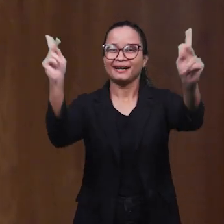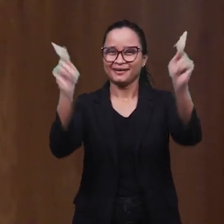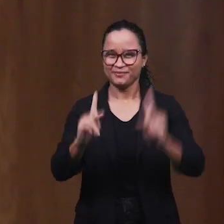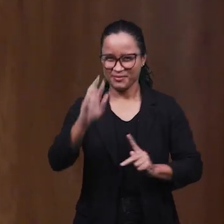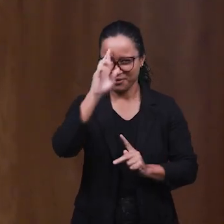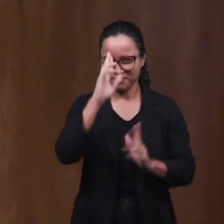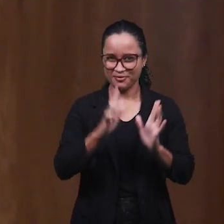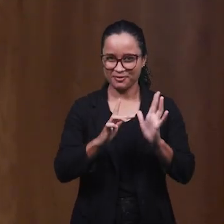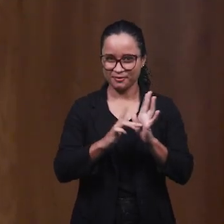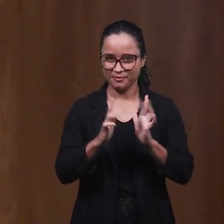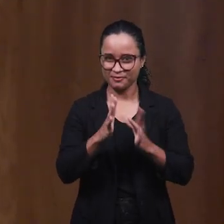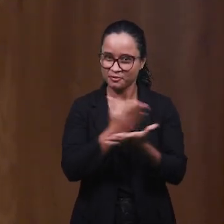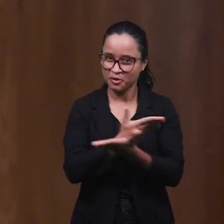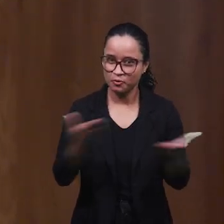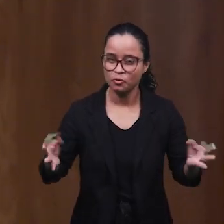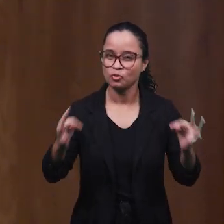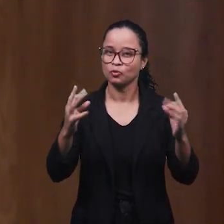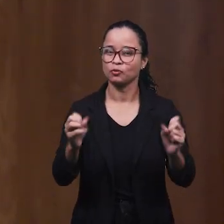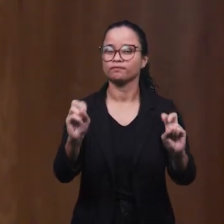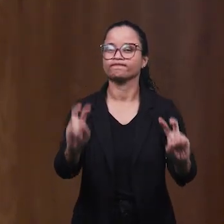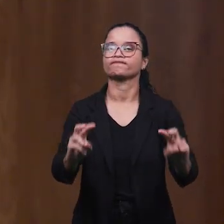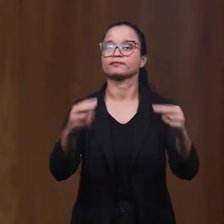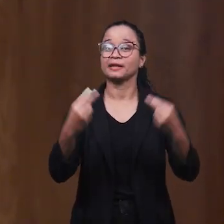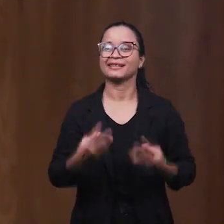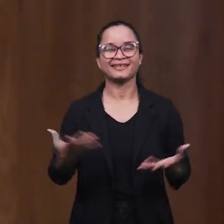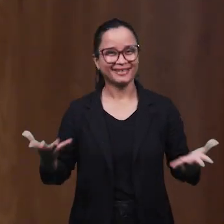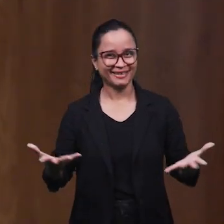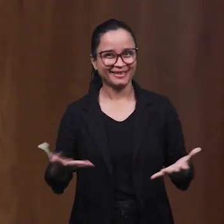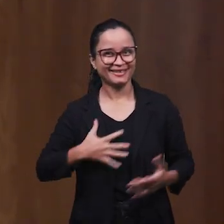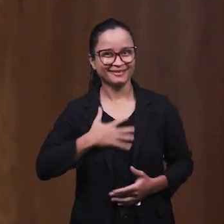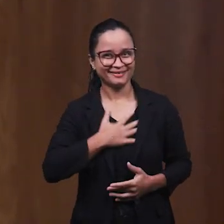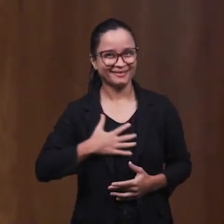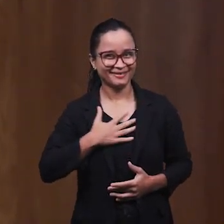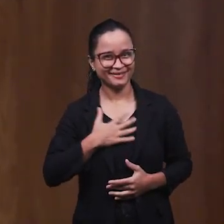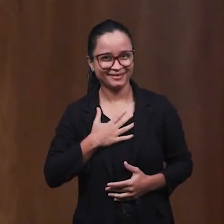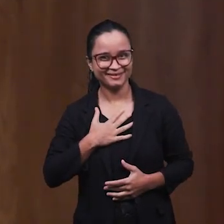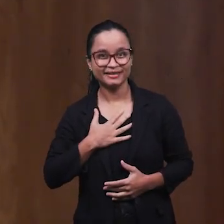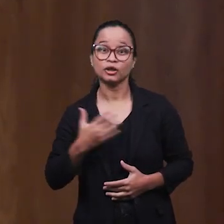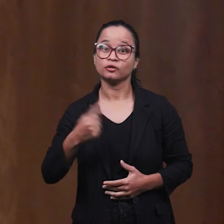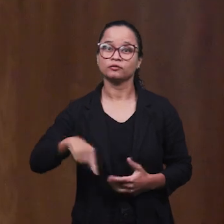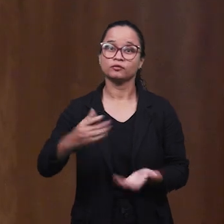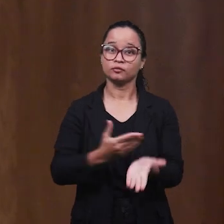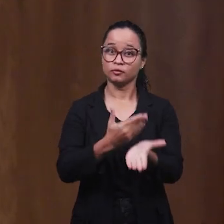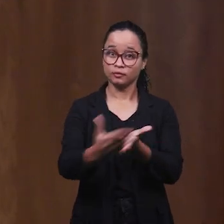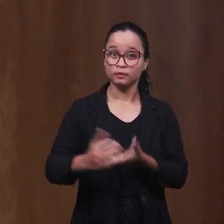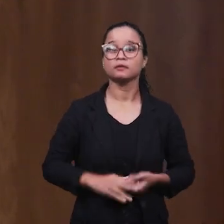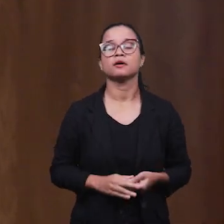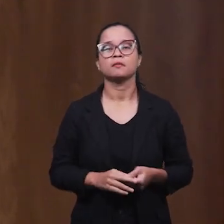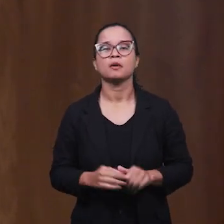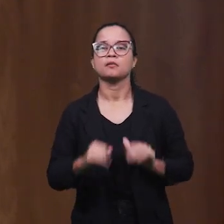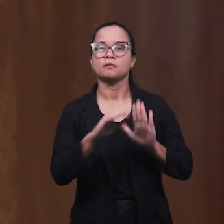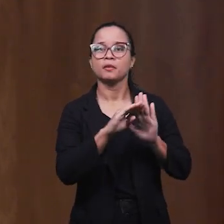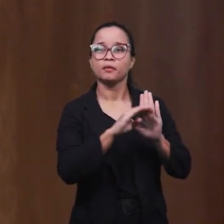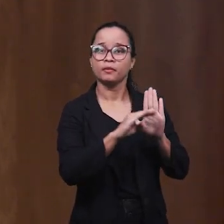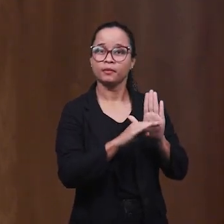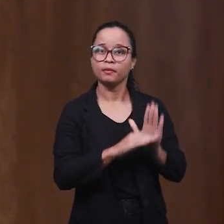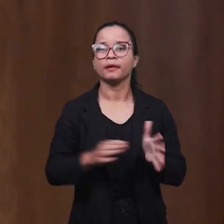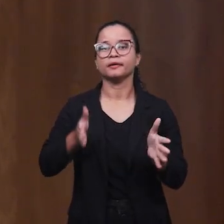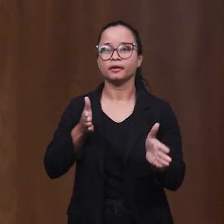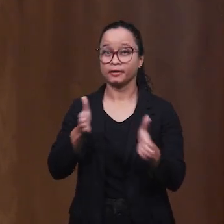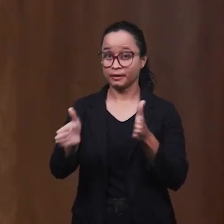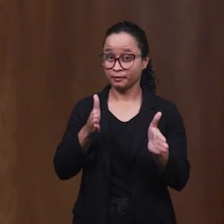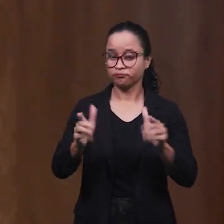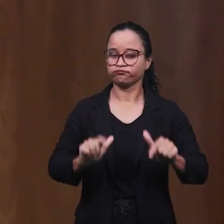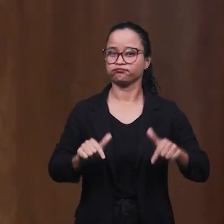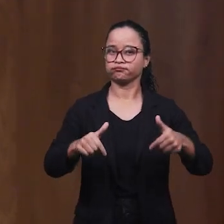paz do Senhor a todos aqueles que nos assistem. É com grande satisfação que damos início a mais um programa